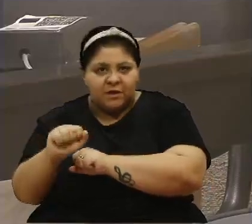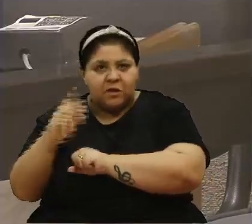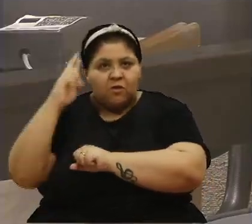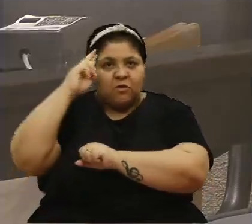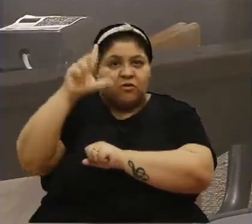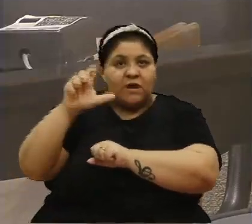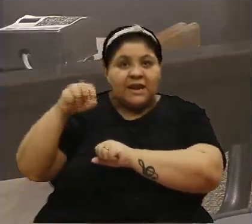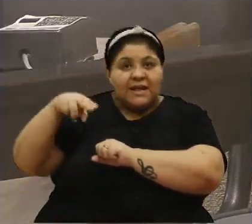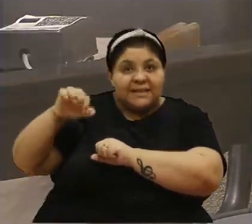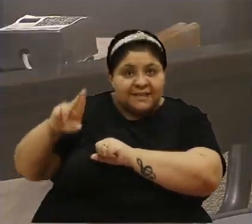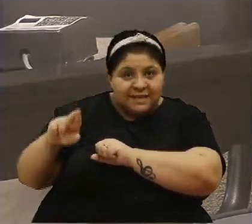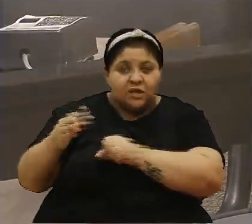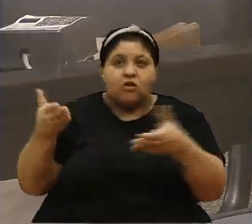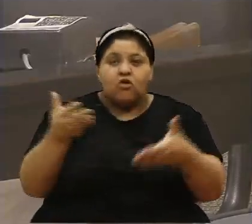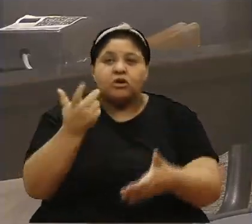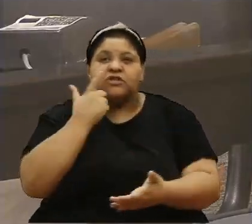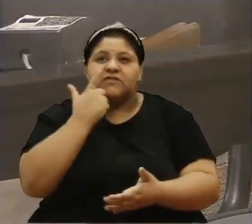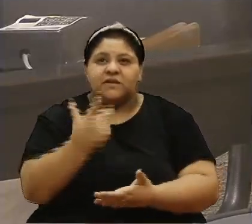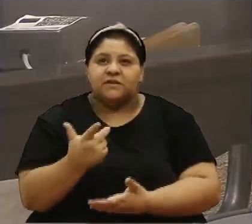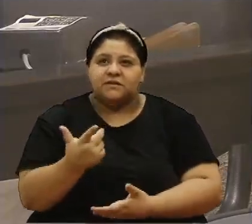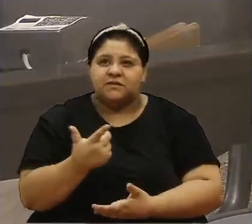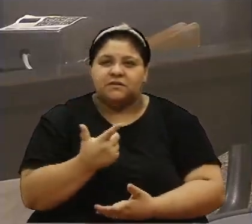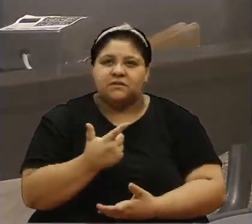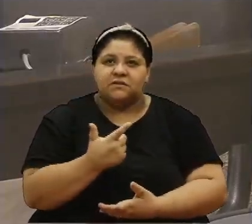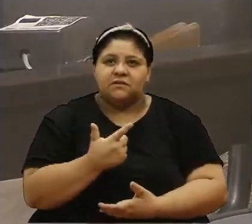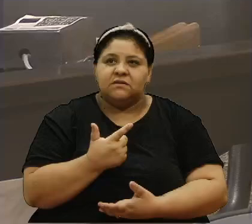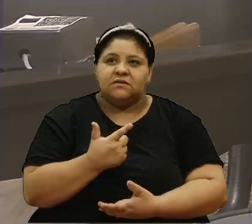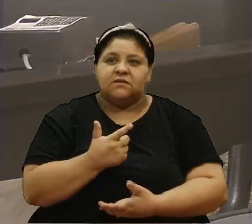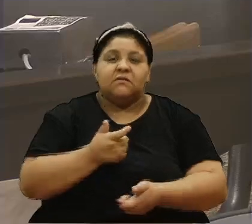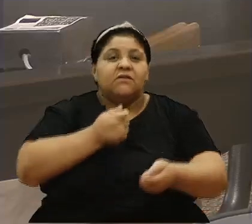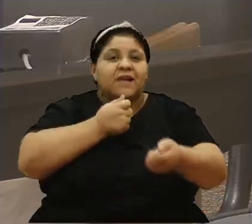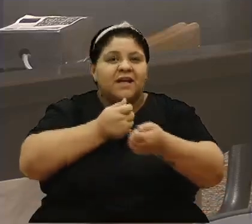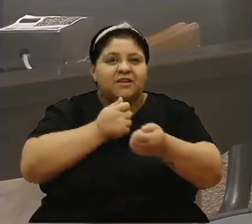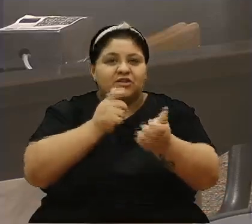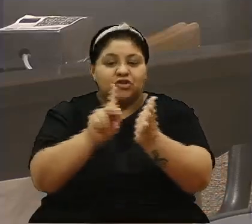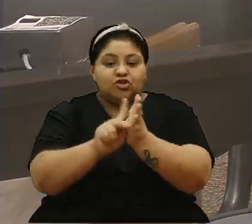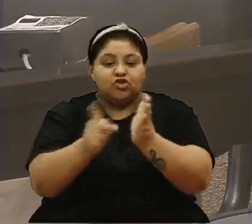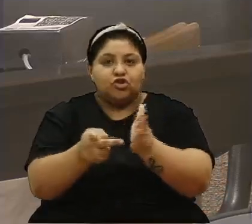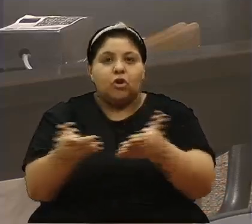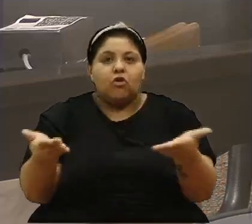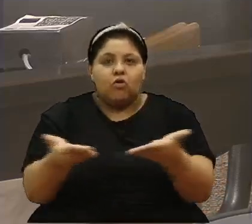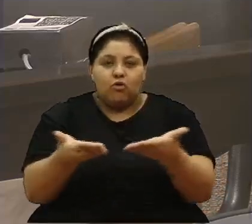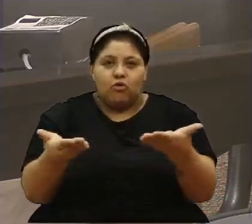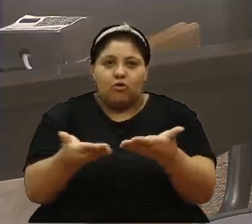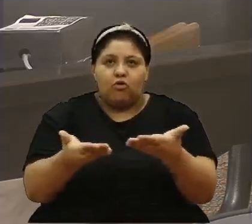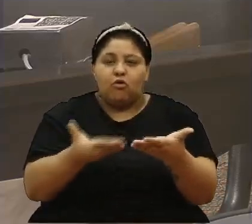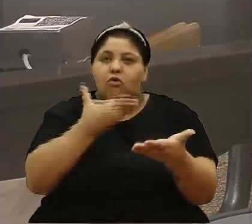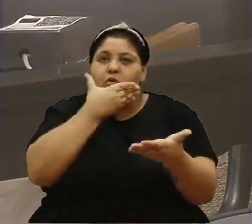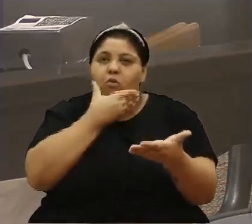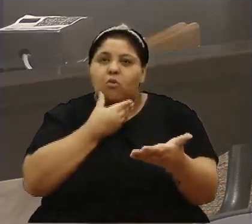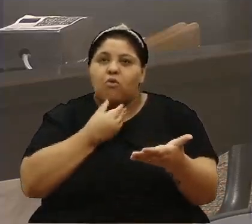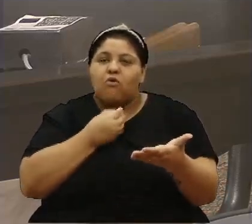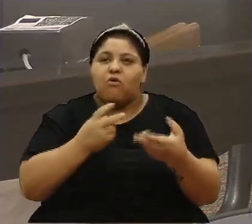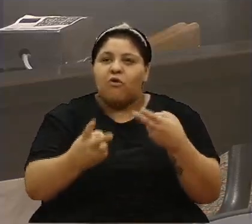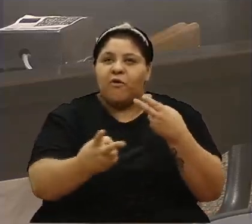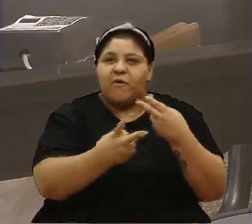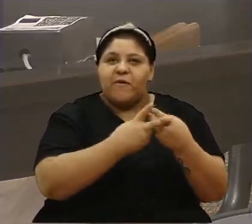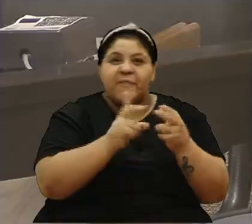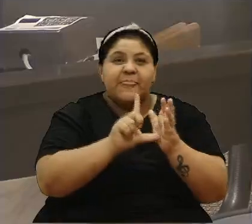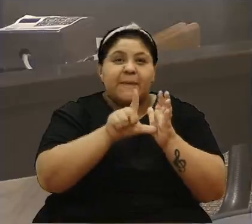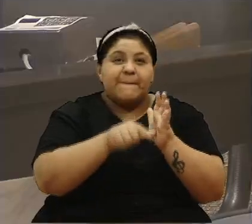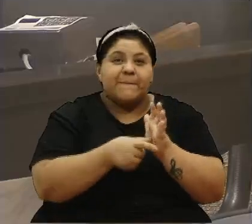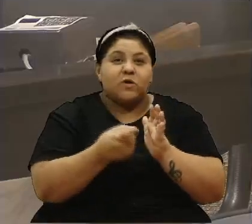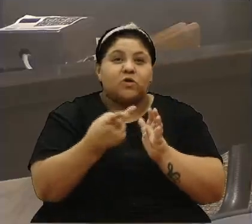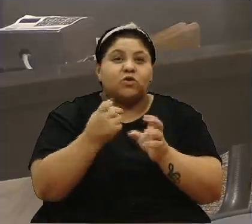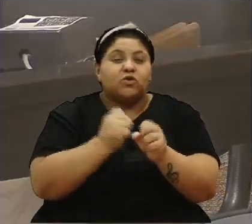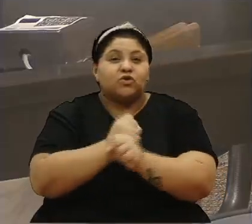E eu quero ressaltar aqui a reportagem do Jornal Pioneiro de hoje sobre o homem preso após 12 anos.